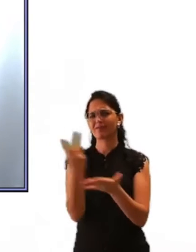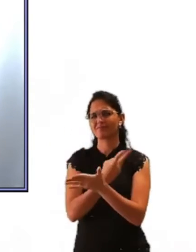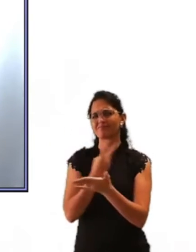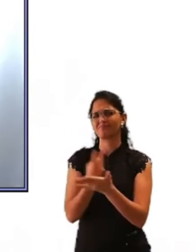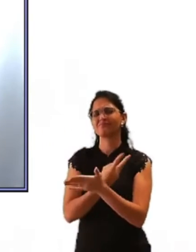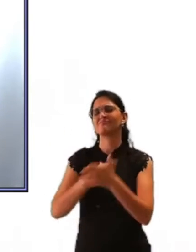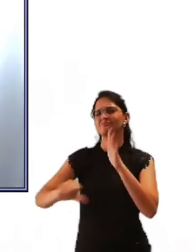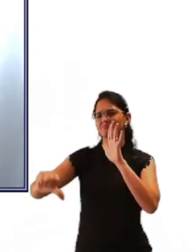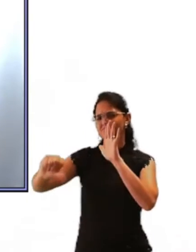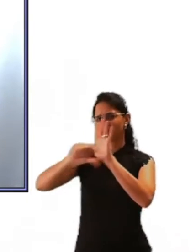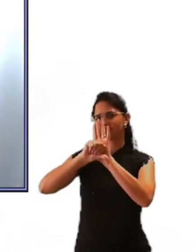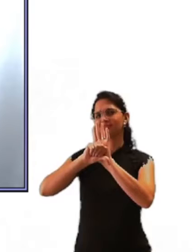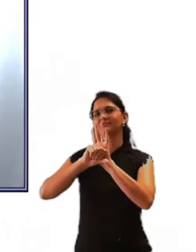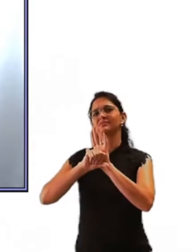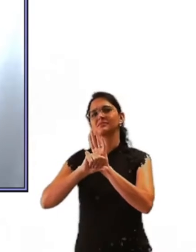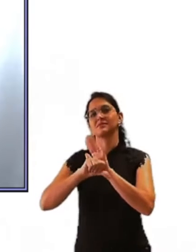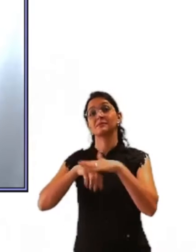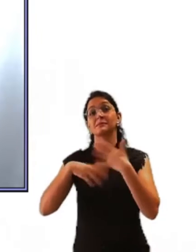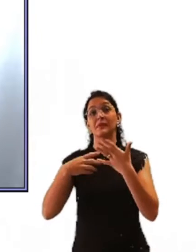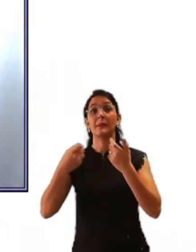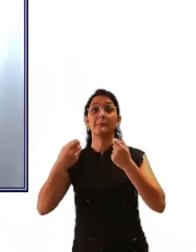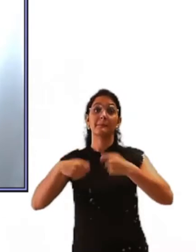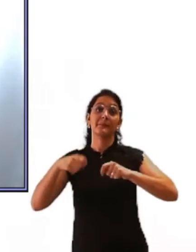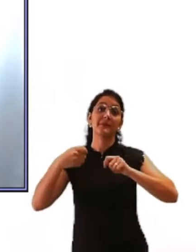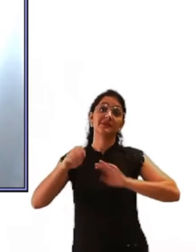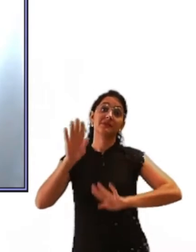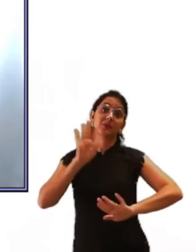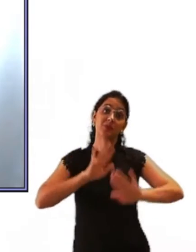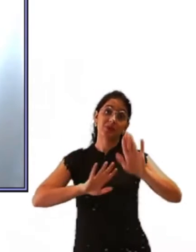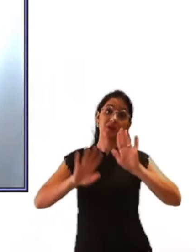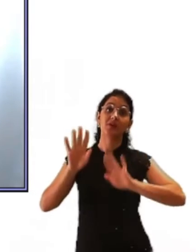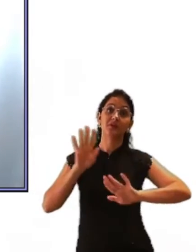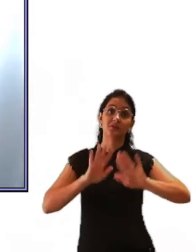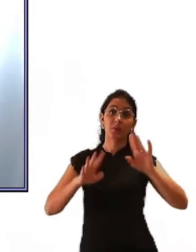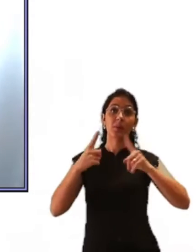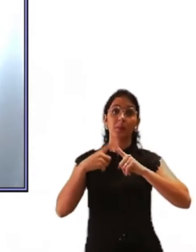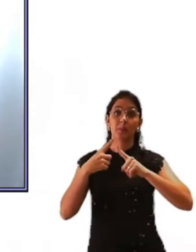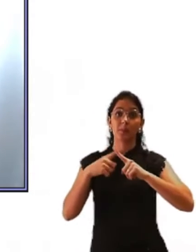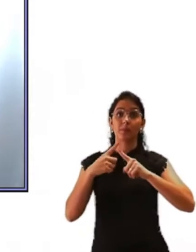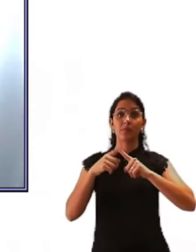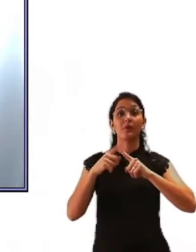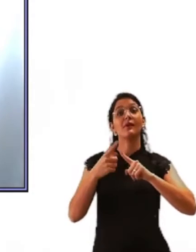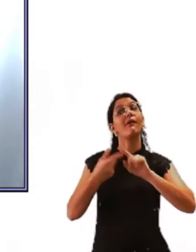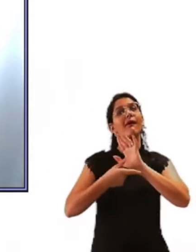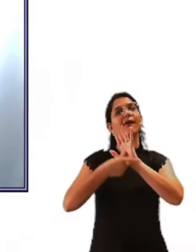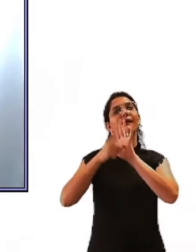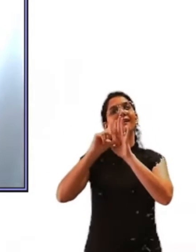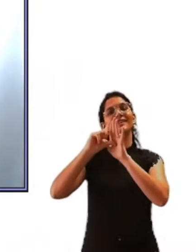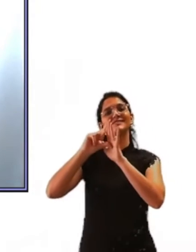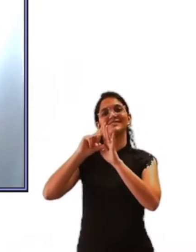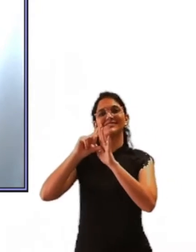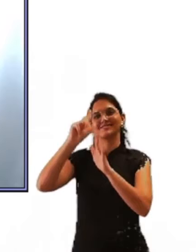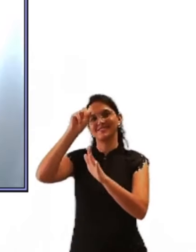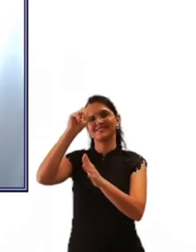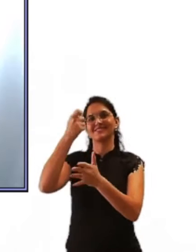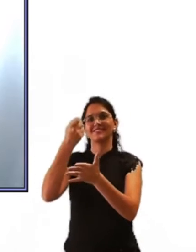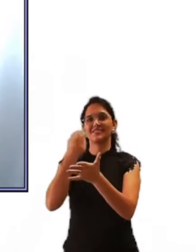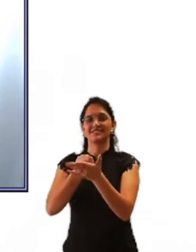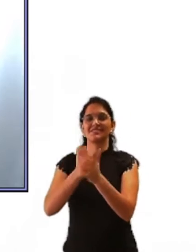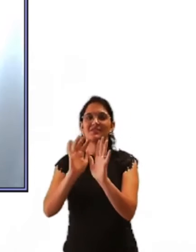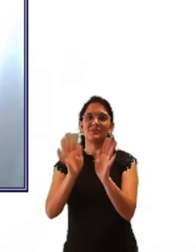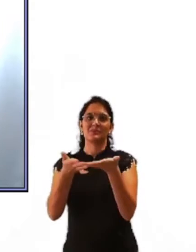Eu falo, a gente tem que tomar cuidado com isso, porque isso está antecipando que é um viés de confirmação. Né? Quando você diz